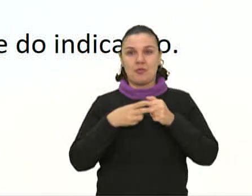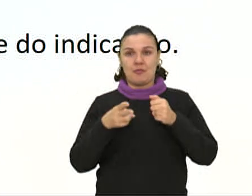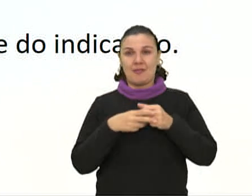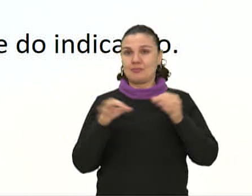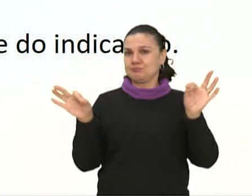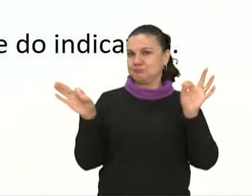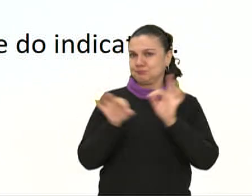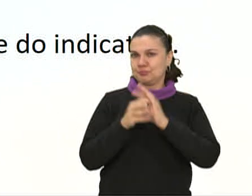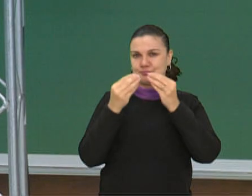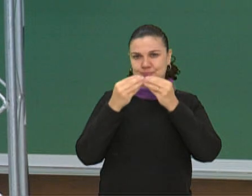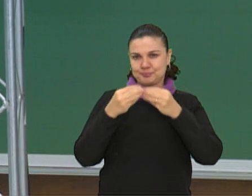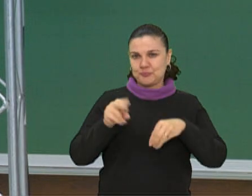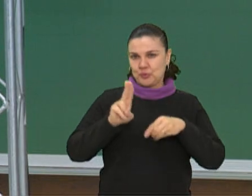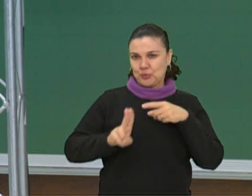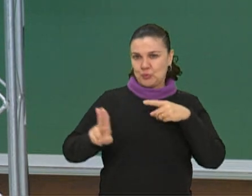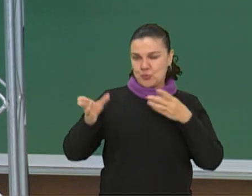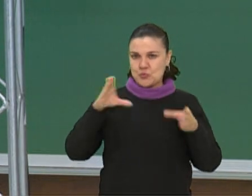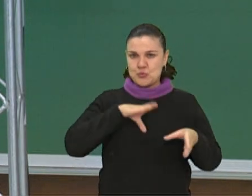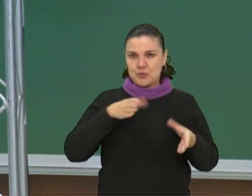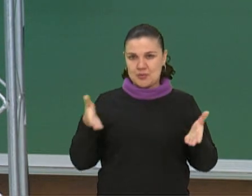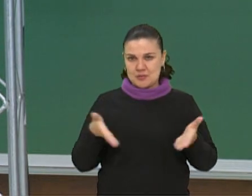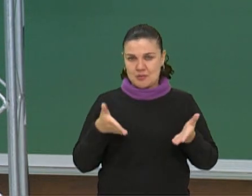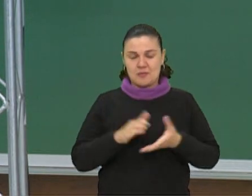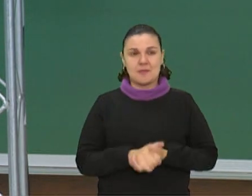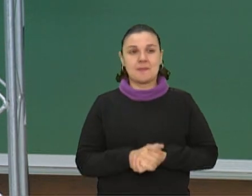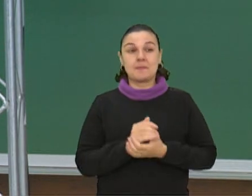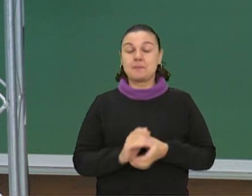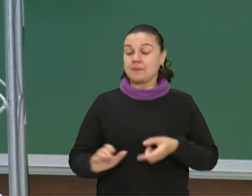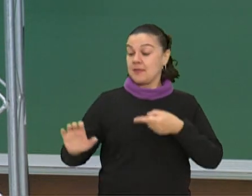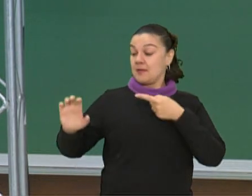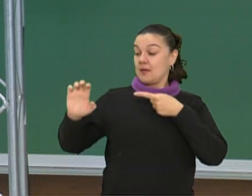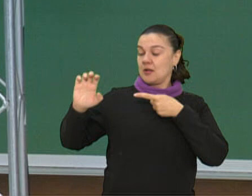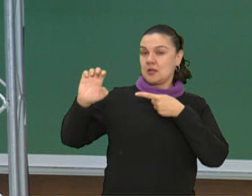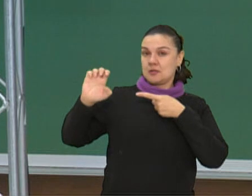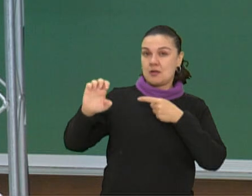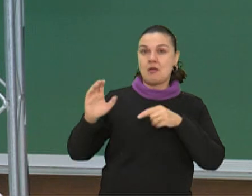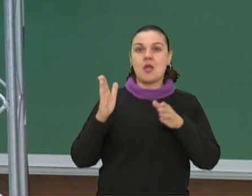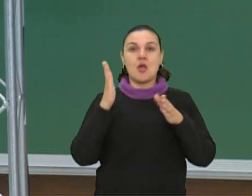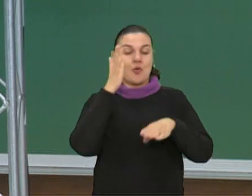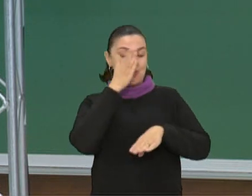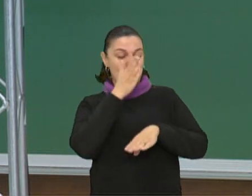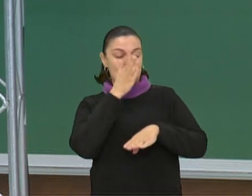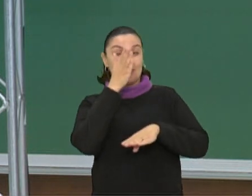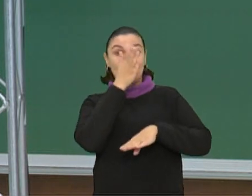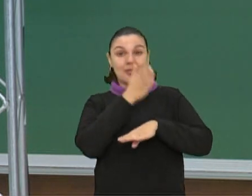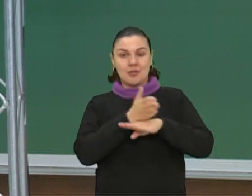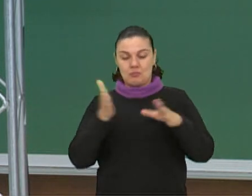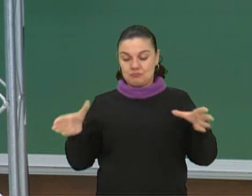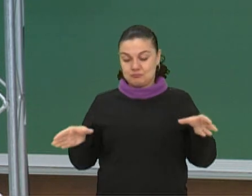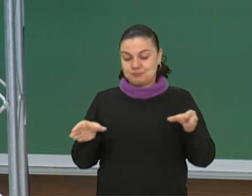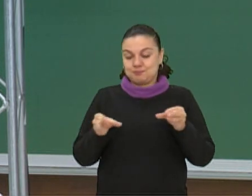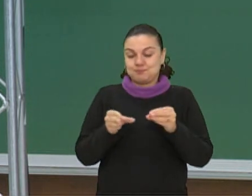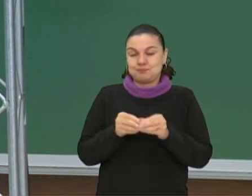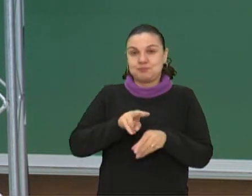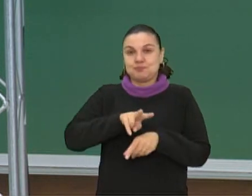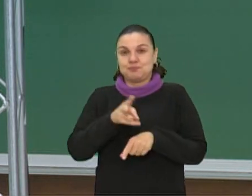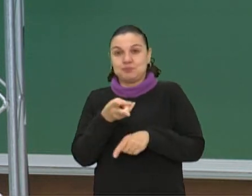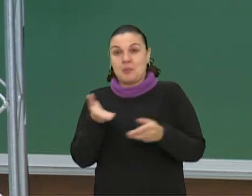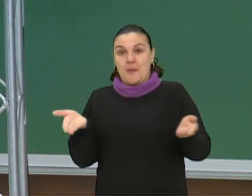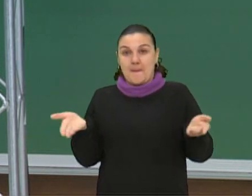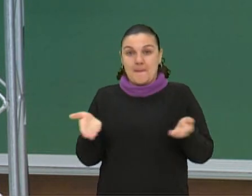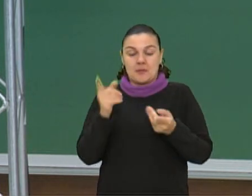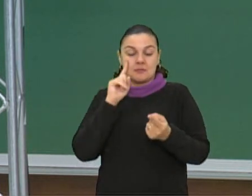do português atual. Letra E. Um tempo composto que serve como variante do presente do